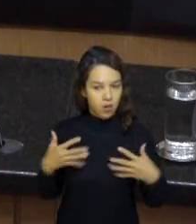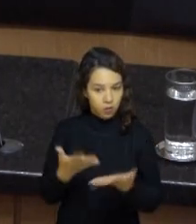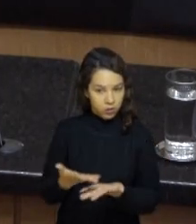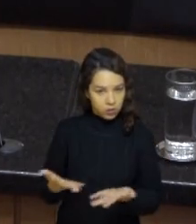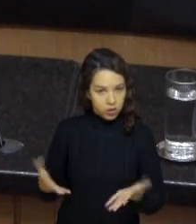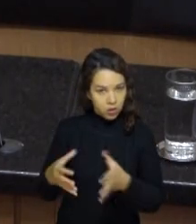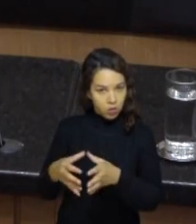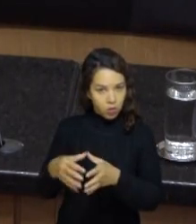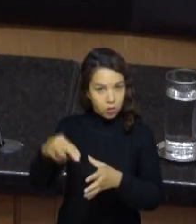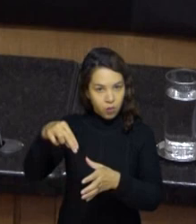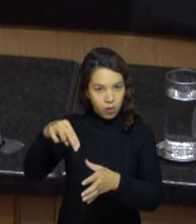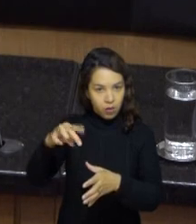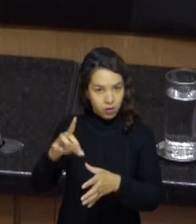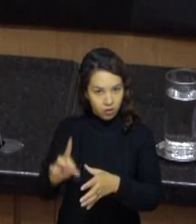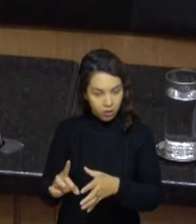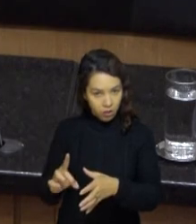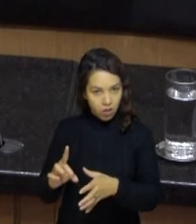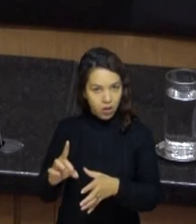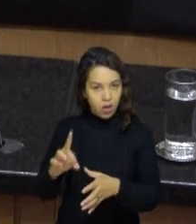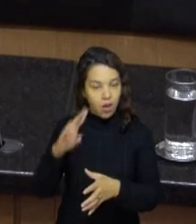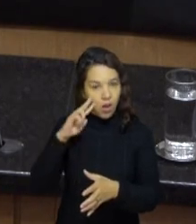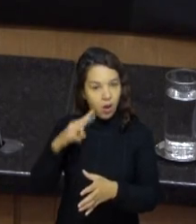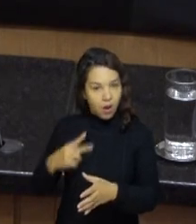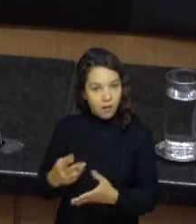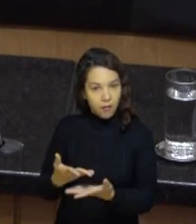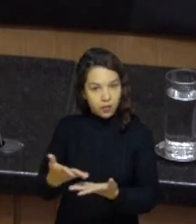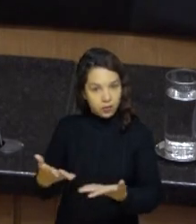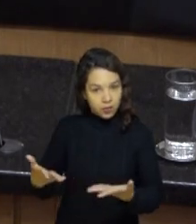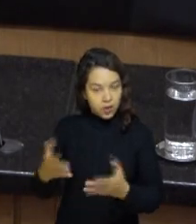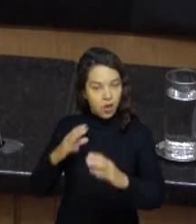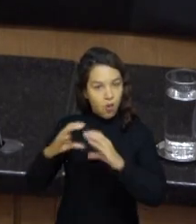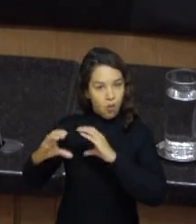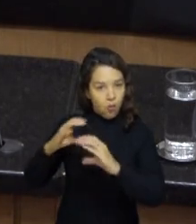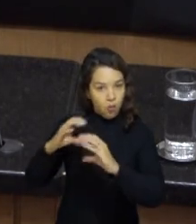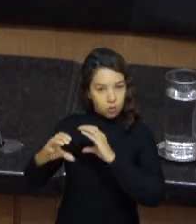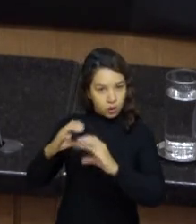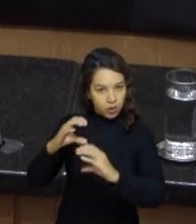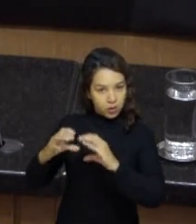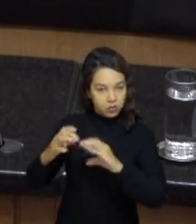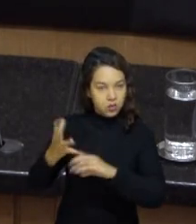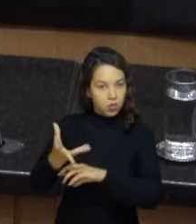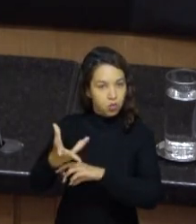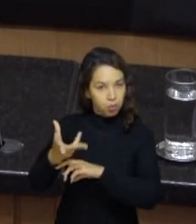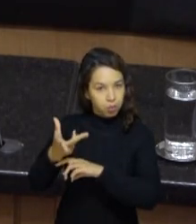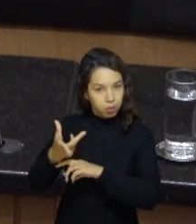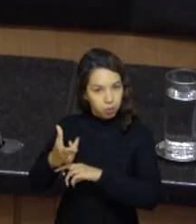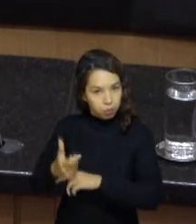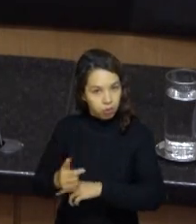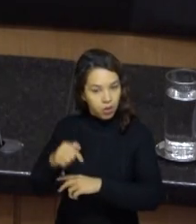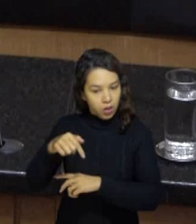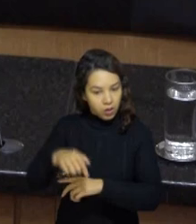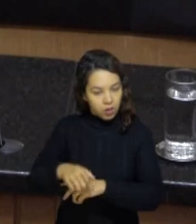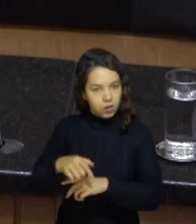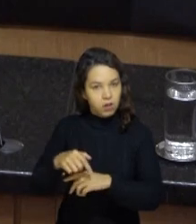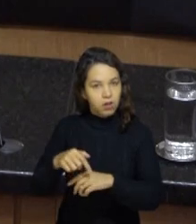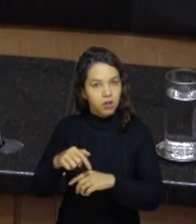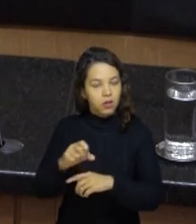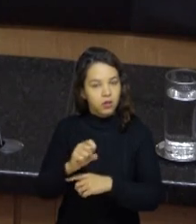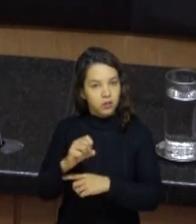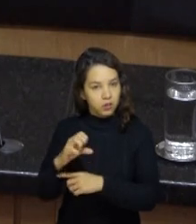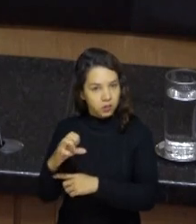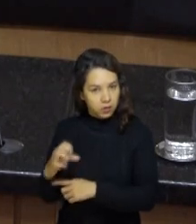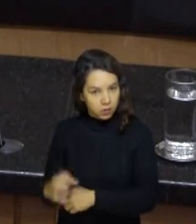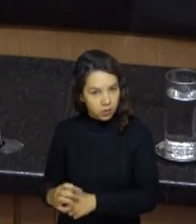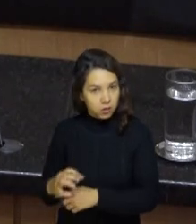do jornalismo catarinense, da comunicação catarinense, bem representada aqui pela Caerte, na pessoa do